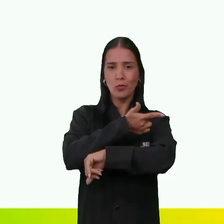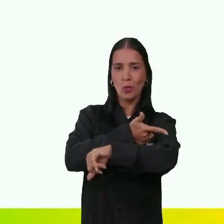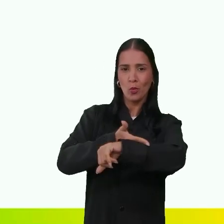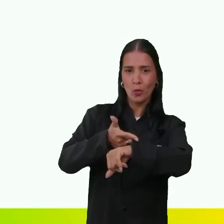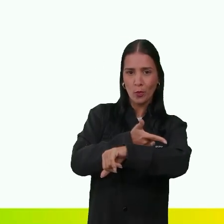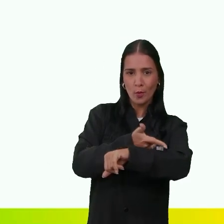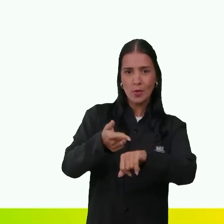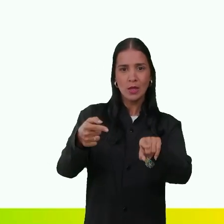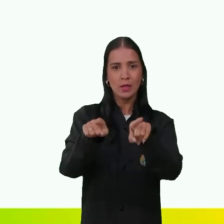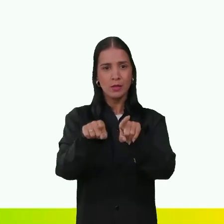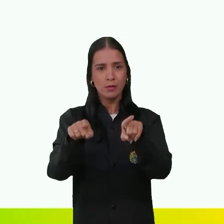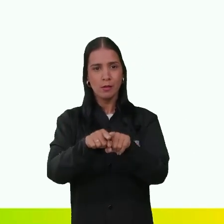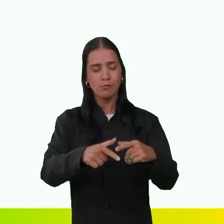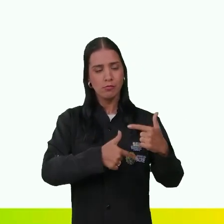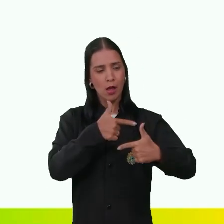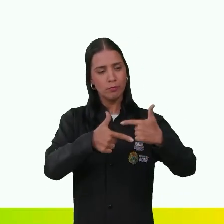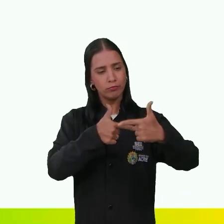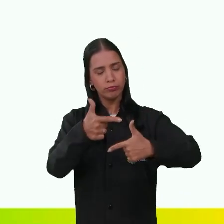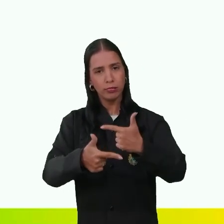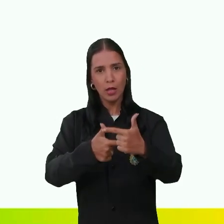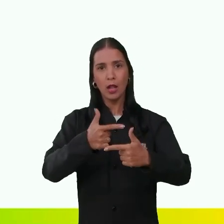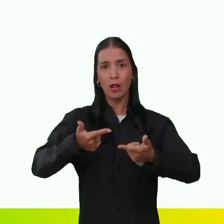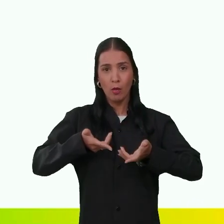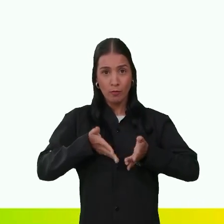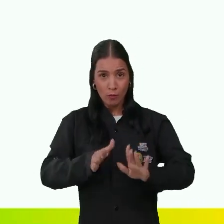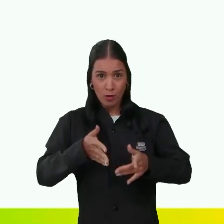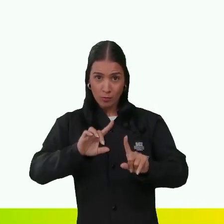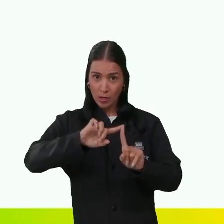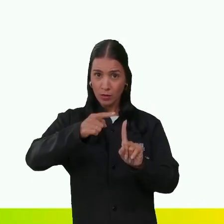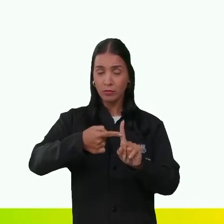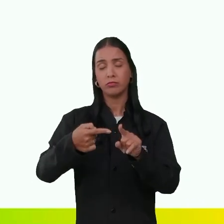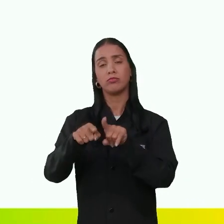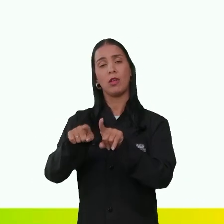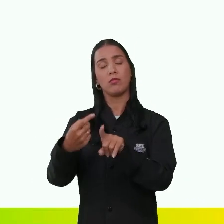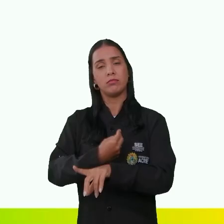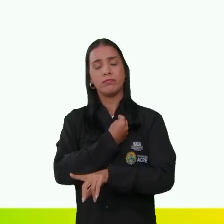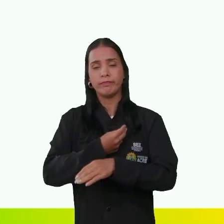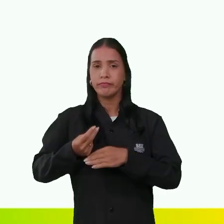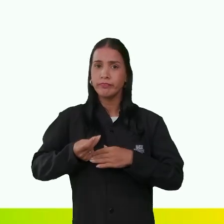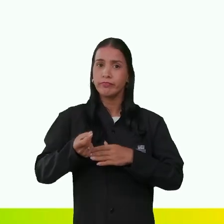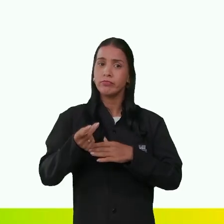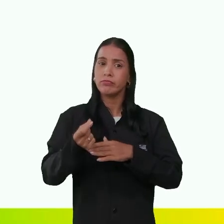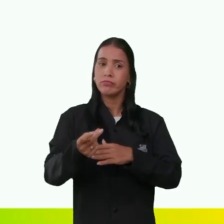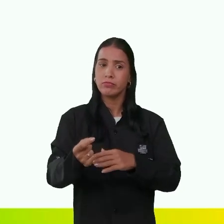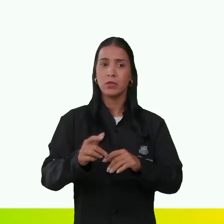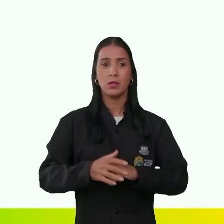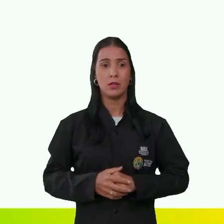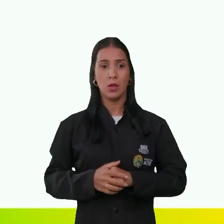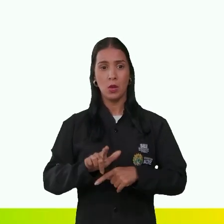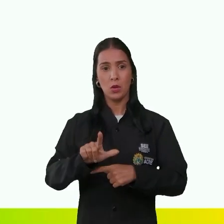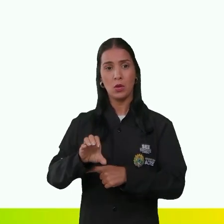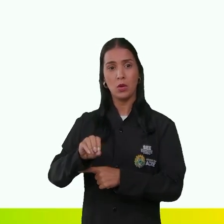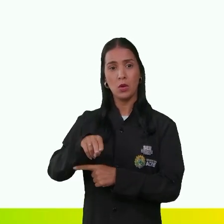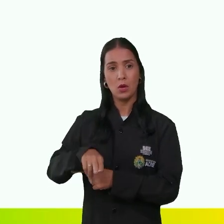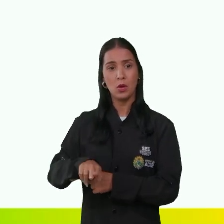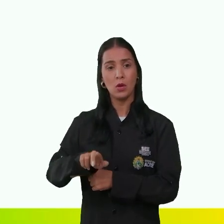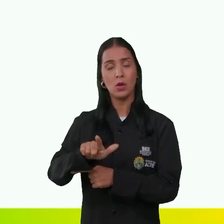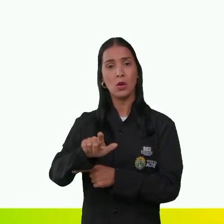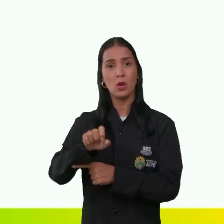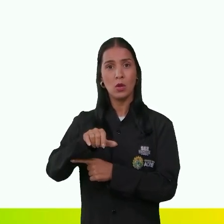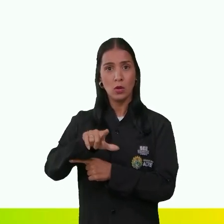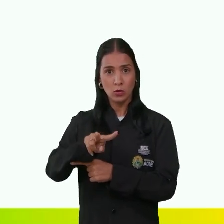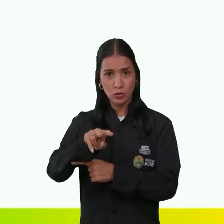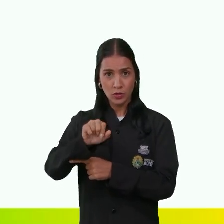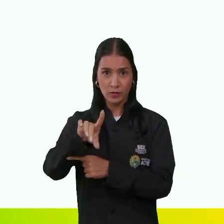e longevidade. E aqui eu gostaria de colocar também dentro dessa questão da longevidade a qualidade de vida, porque